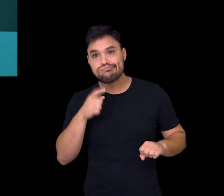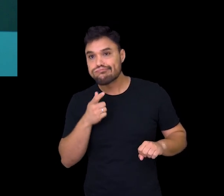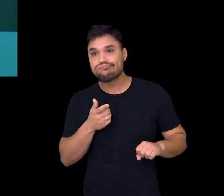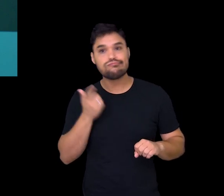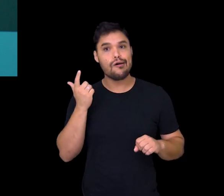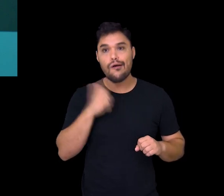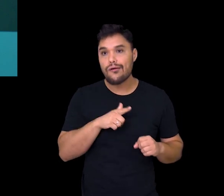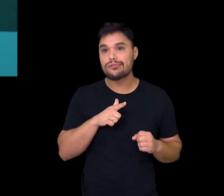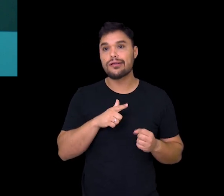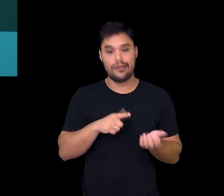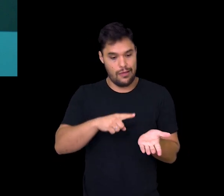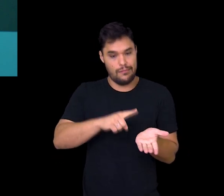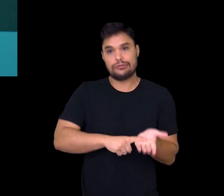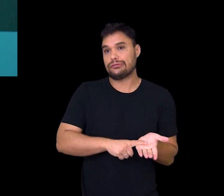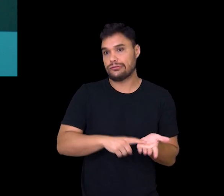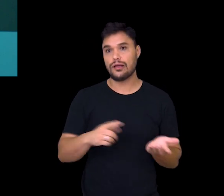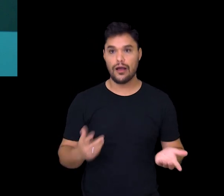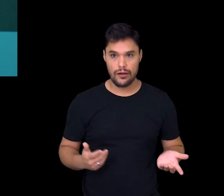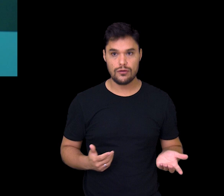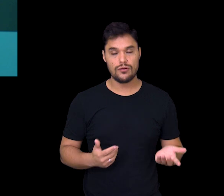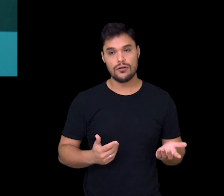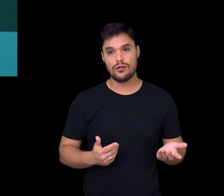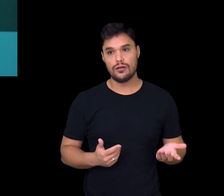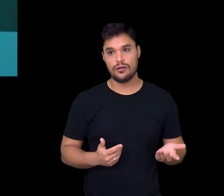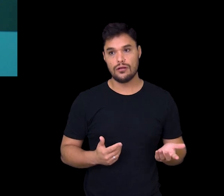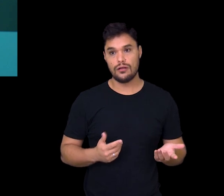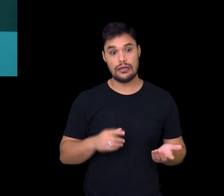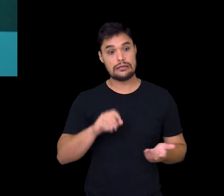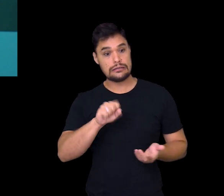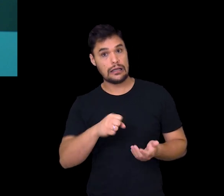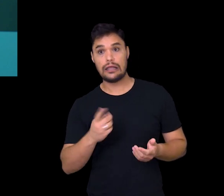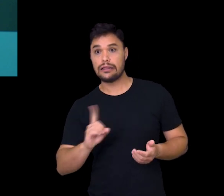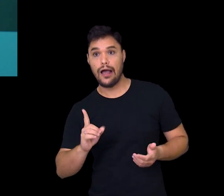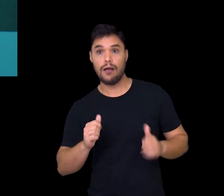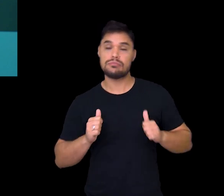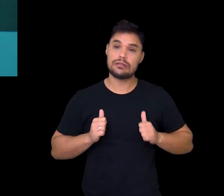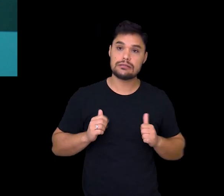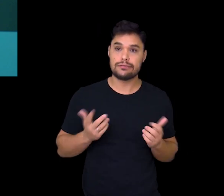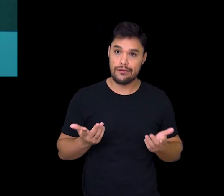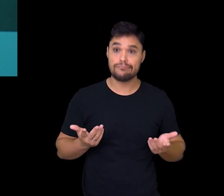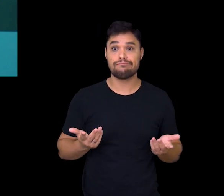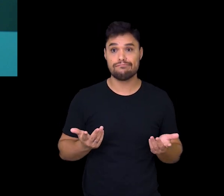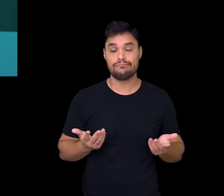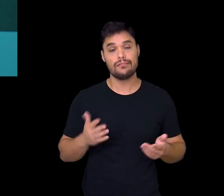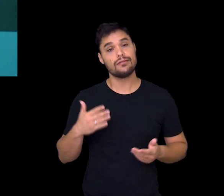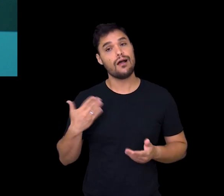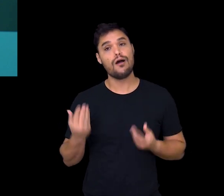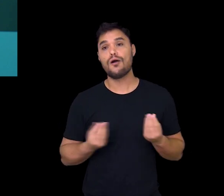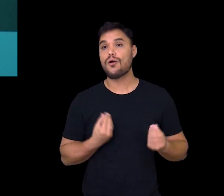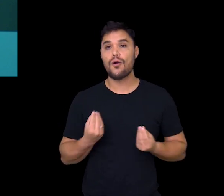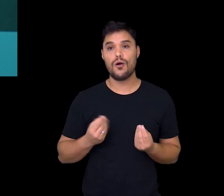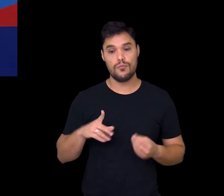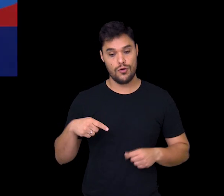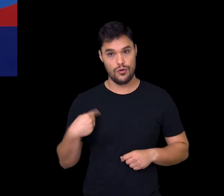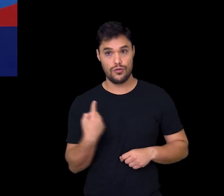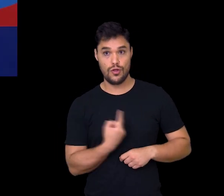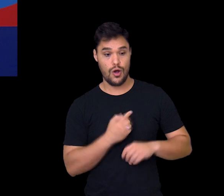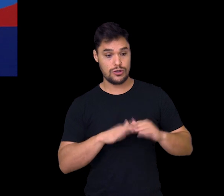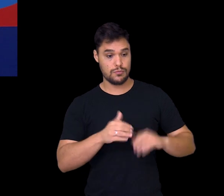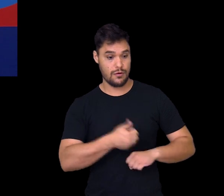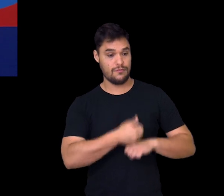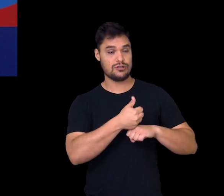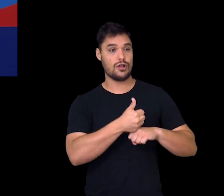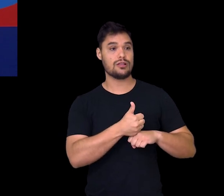impressão digital. E sobretudo, para dizer sim, não e abstenção. Então, o que foi feito? O nosso pessoal de TI da Câmara,